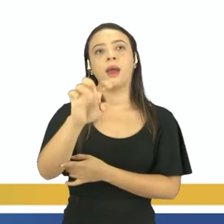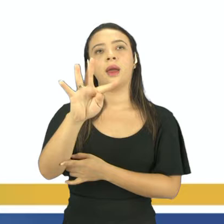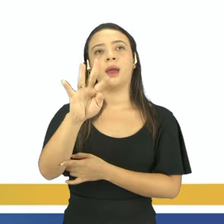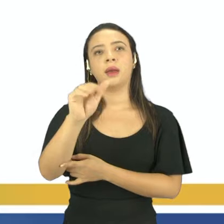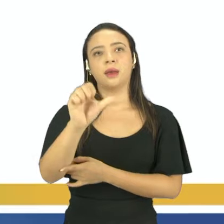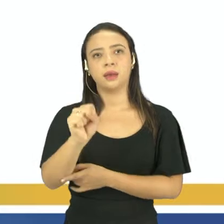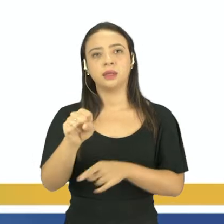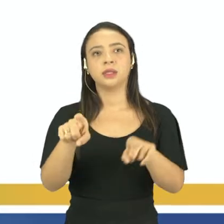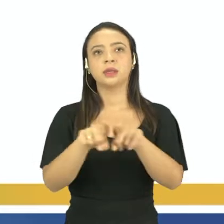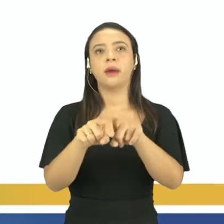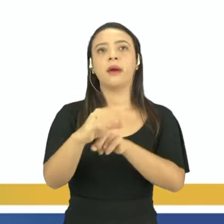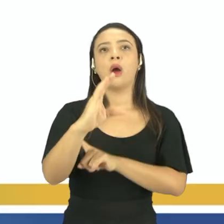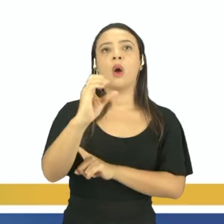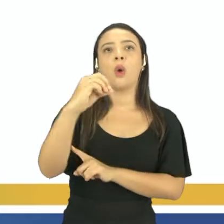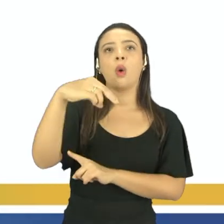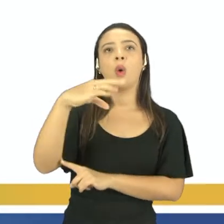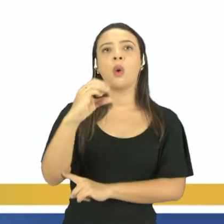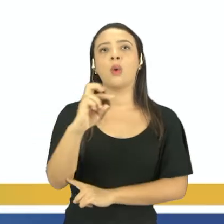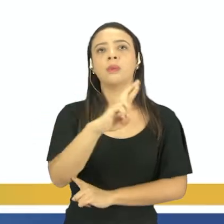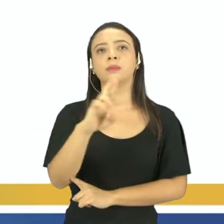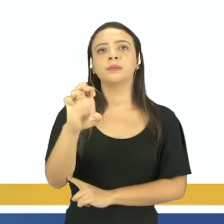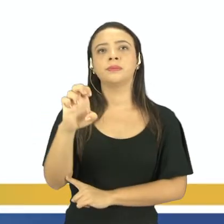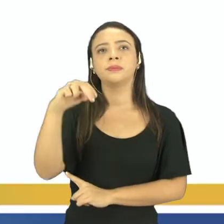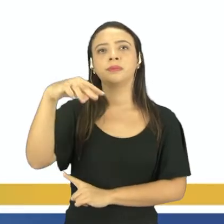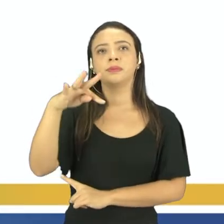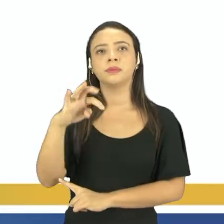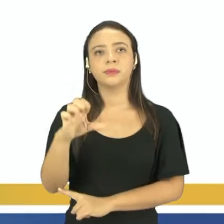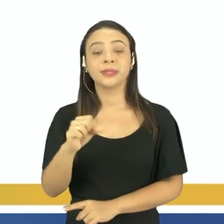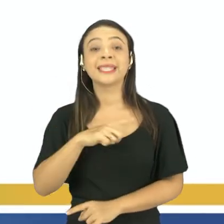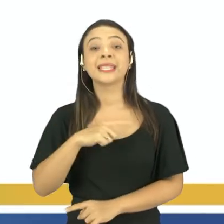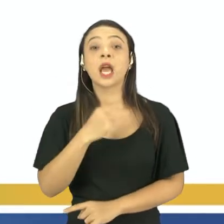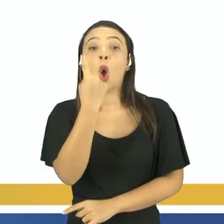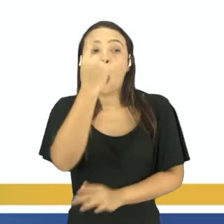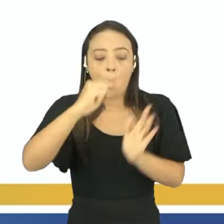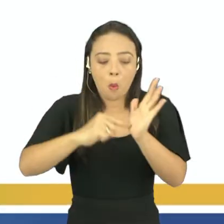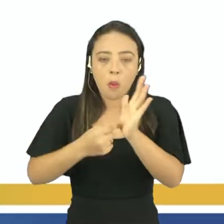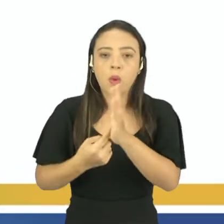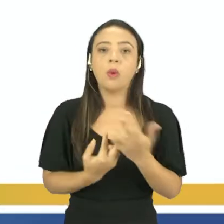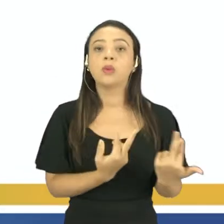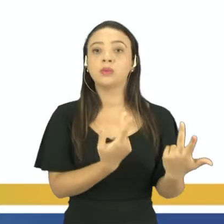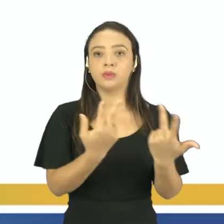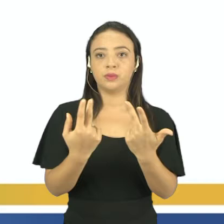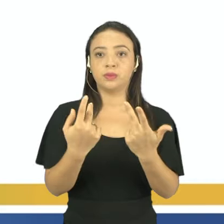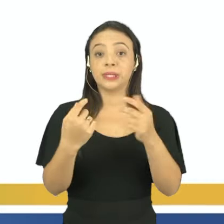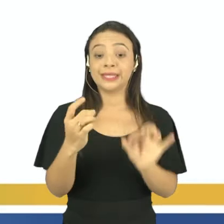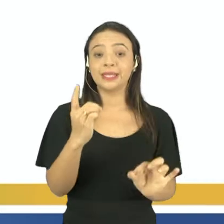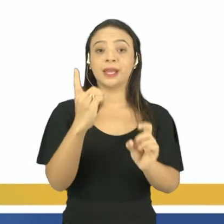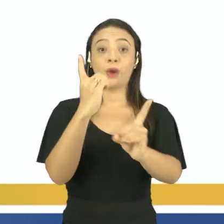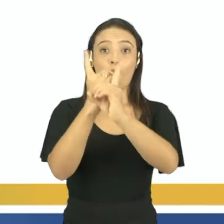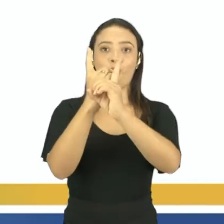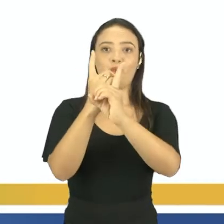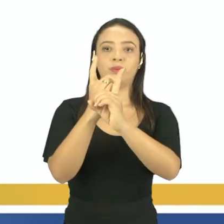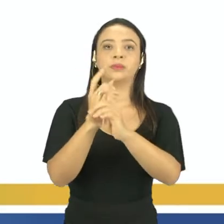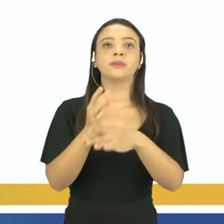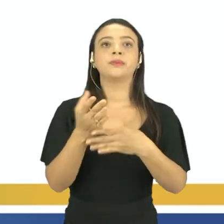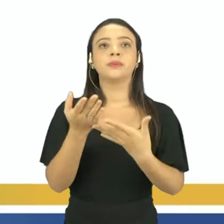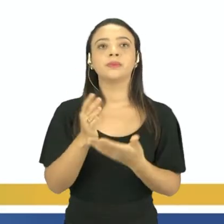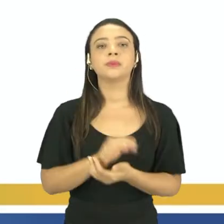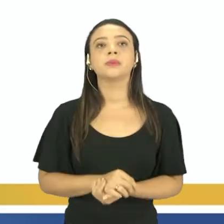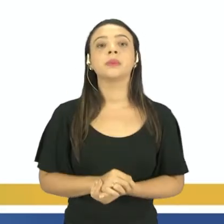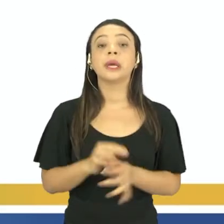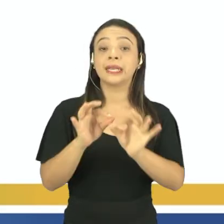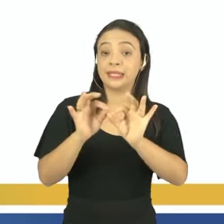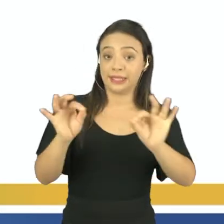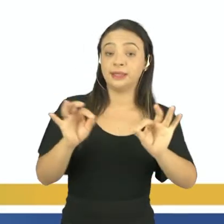concorrentes? Duas retas são concorrentes quando possuem um único ponto em comum, né? Um ponto aí de interseção. Então, as retas